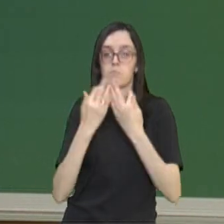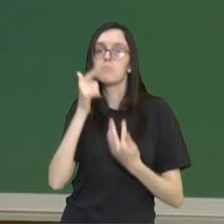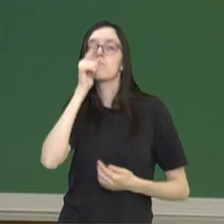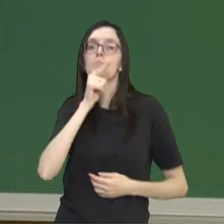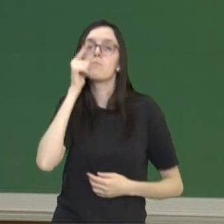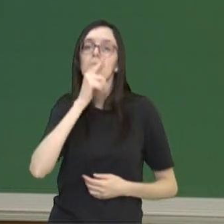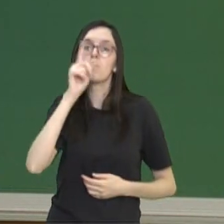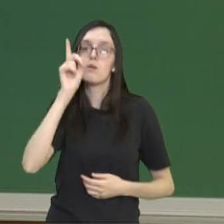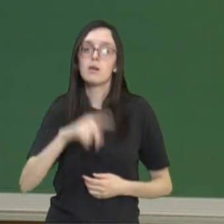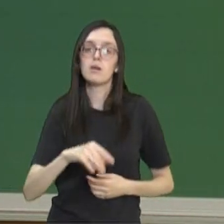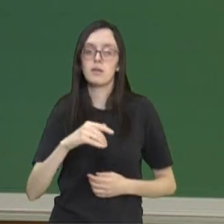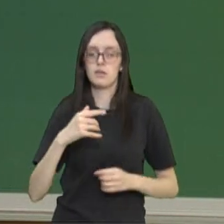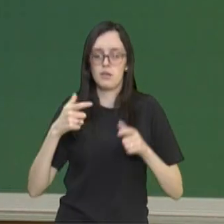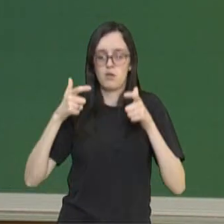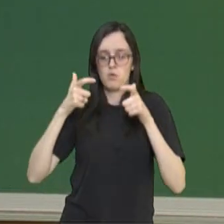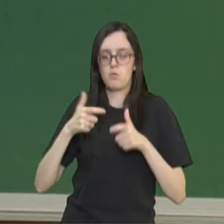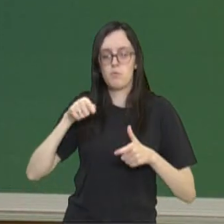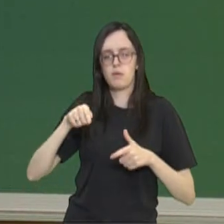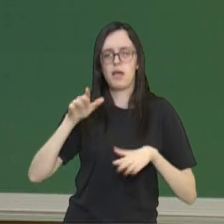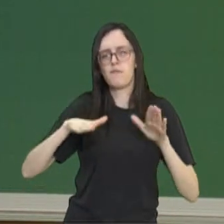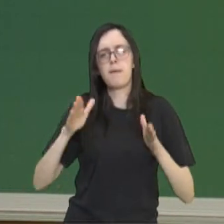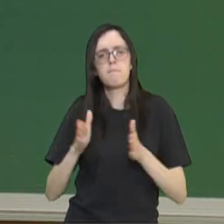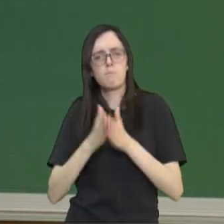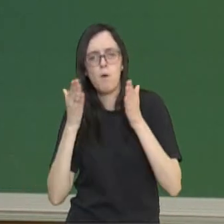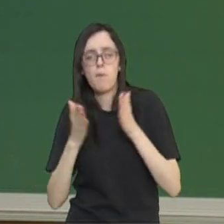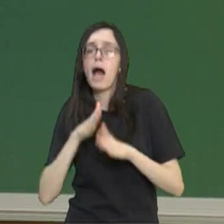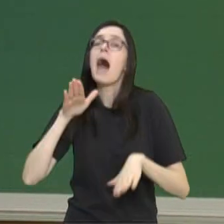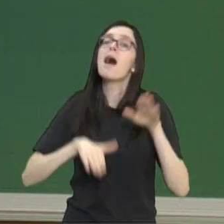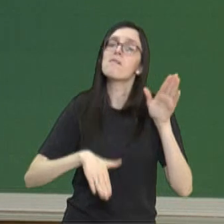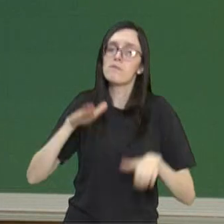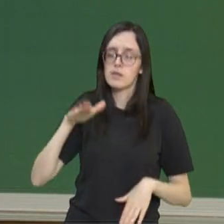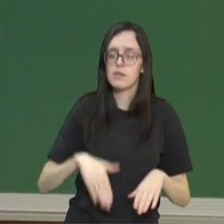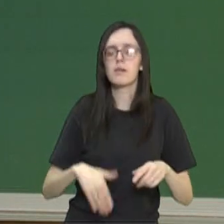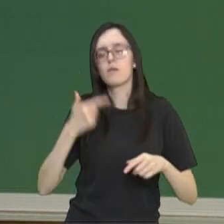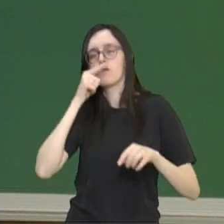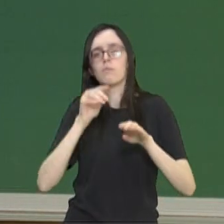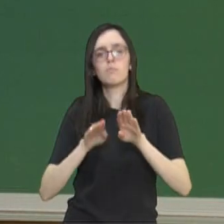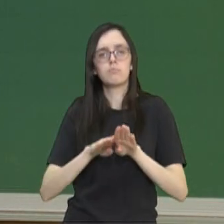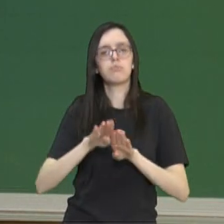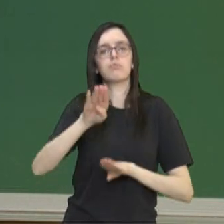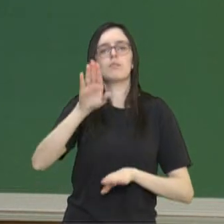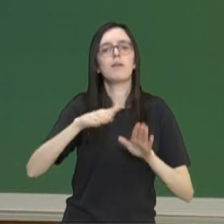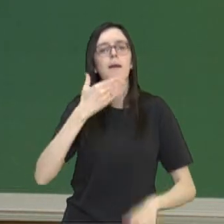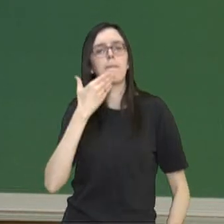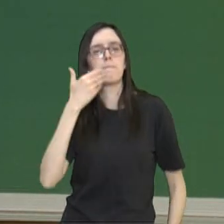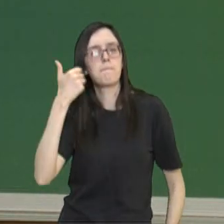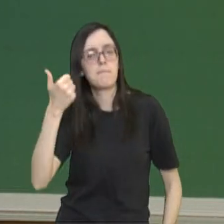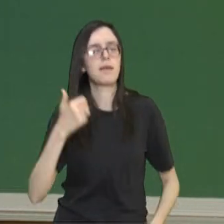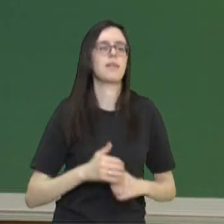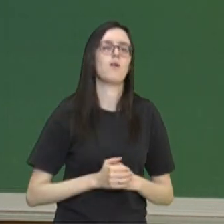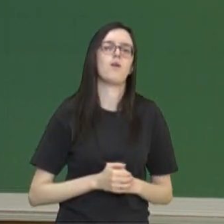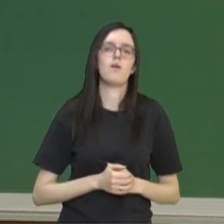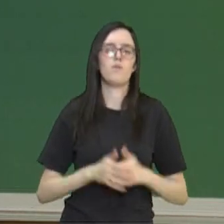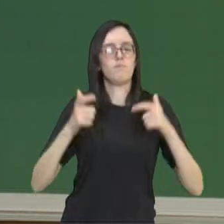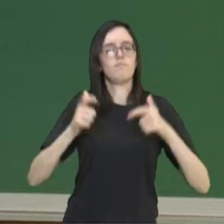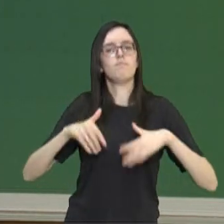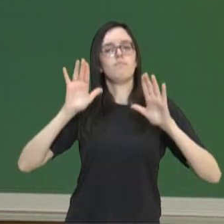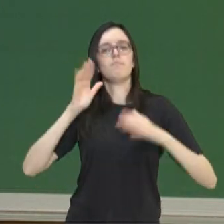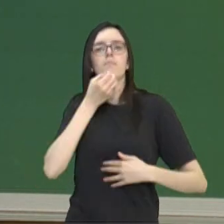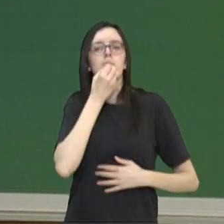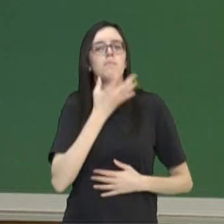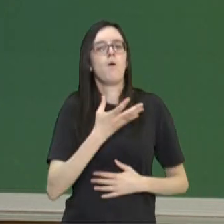Por isso que quando o bebê nasce, se é um menino, já ganha as roupinhas, até menina, né? Bola, roupinha de time, tudo isso para